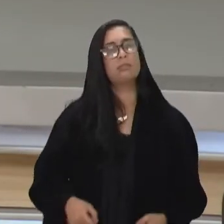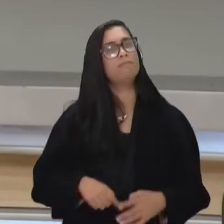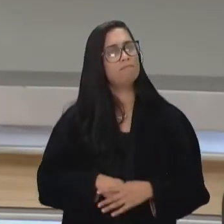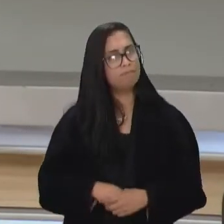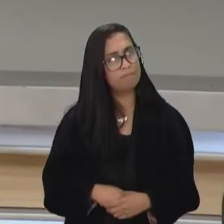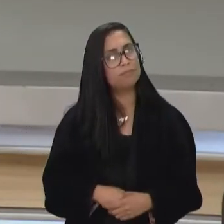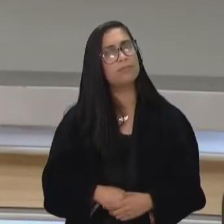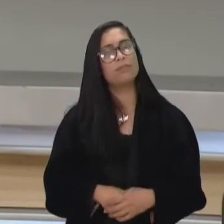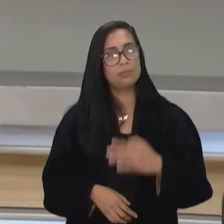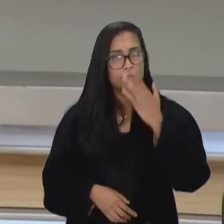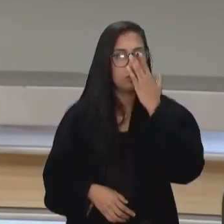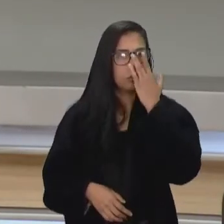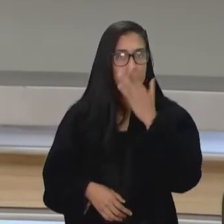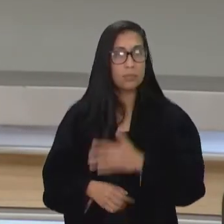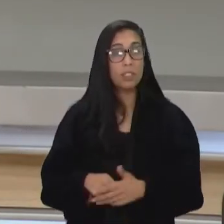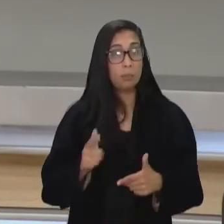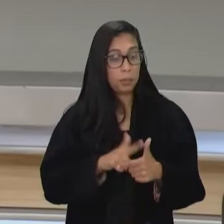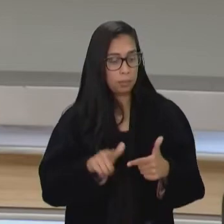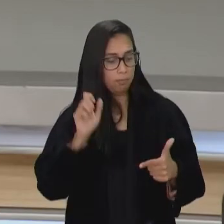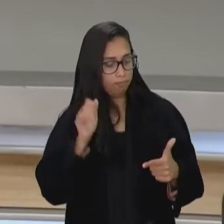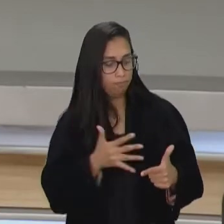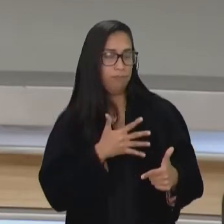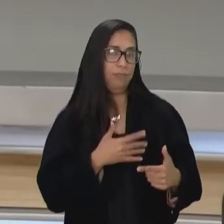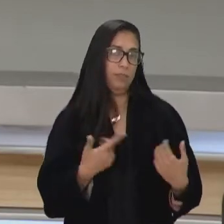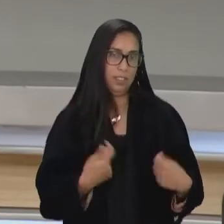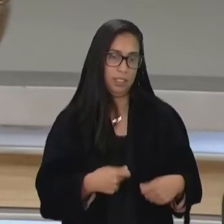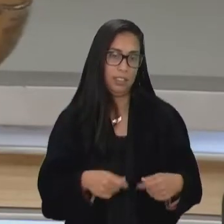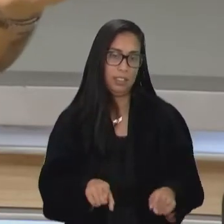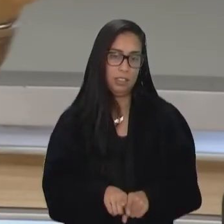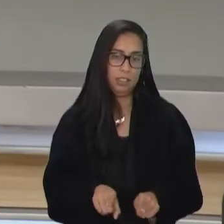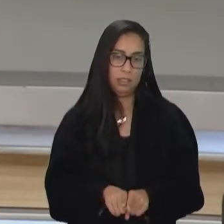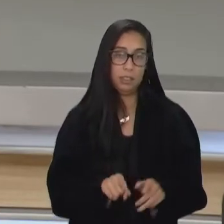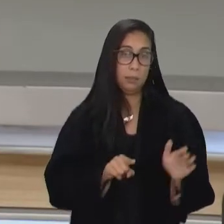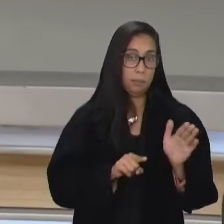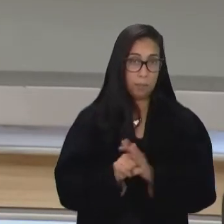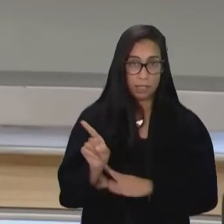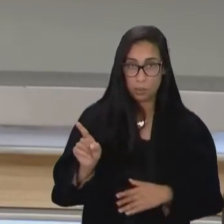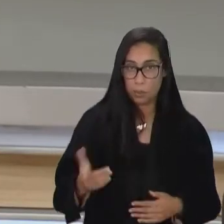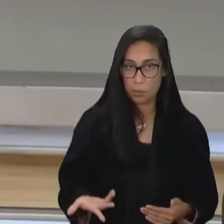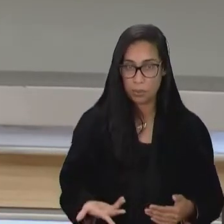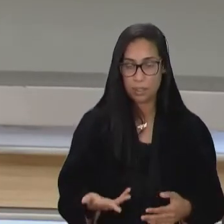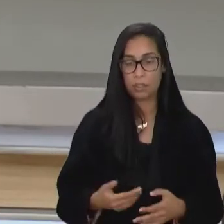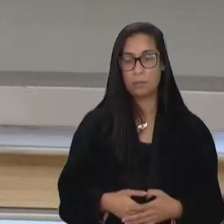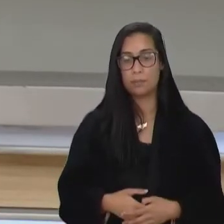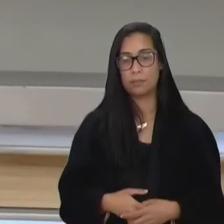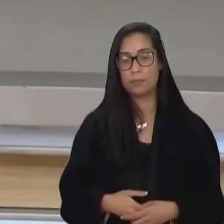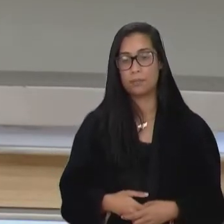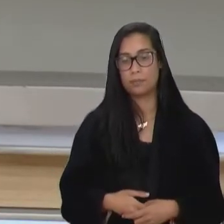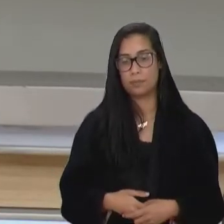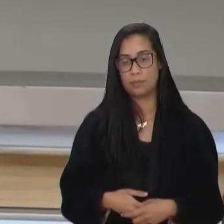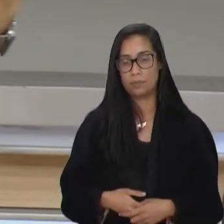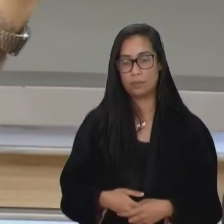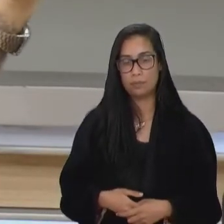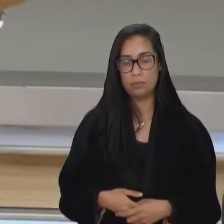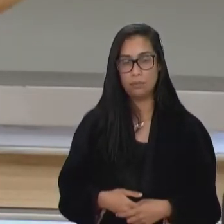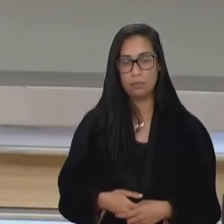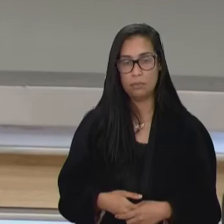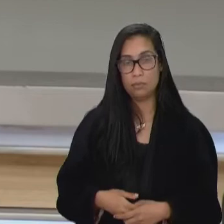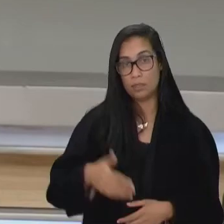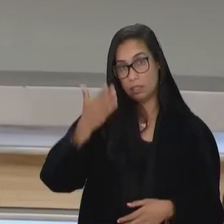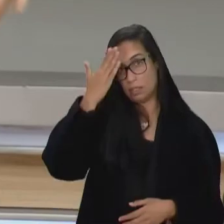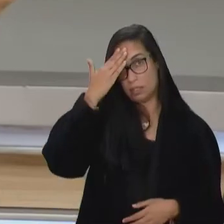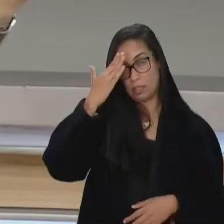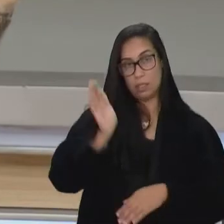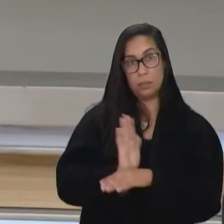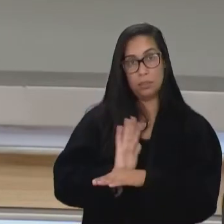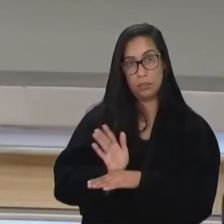uma resolução de problemas. Você agora aquele pergunta assim, ó, que tem a ver... Sabe quando o filme fala o